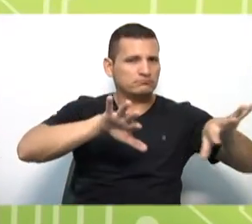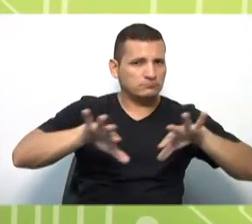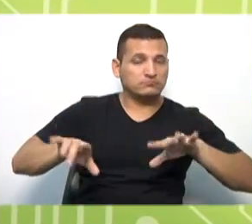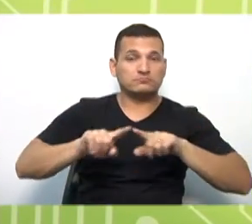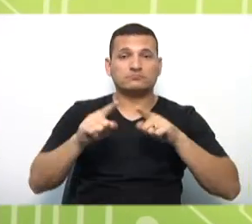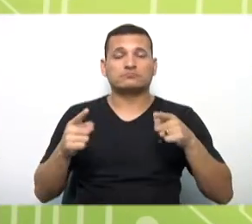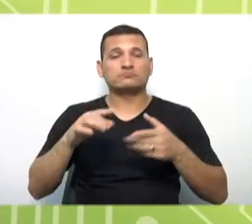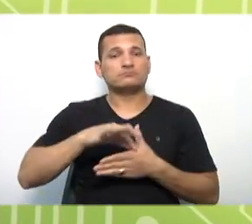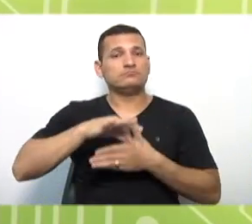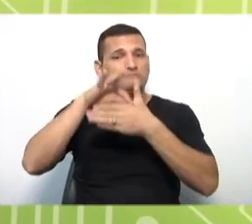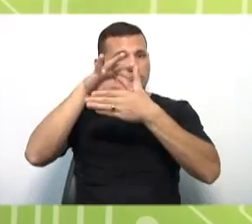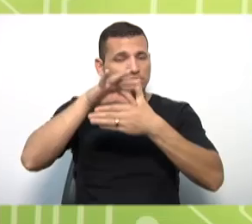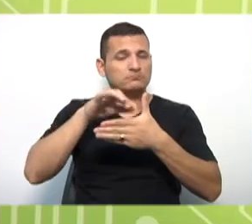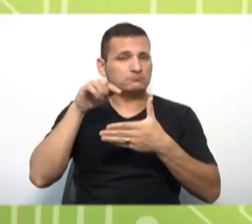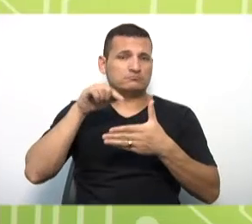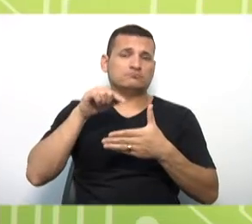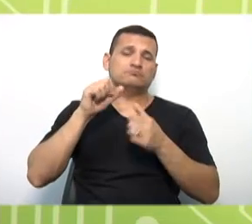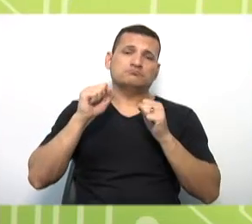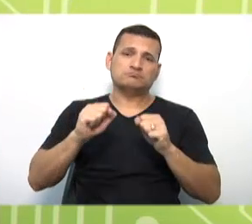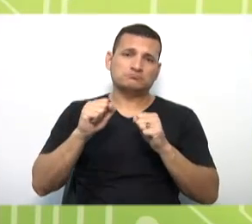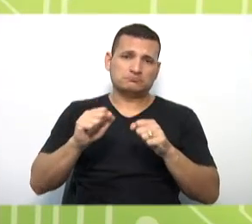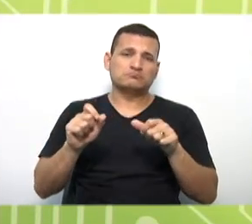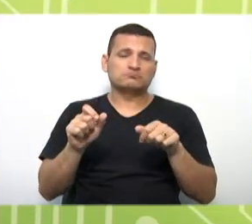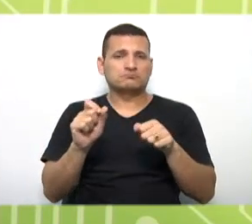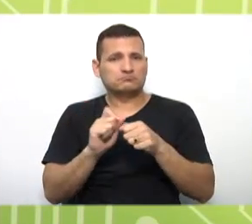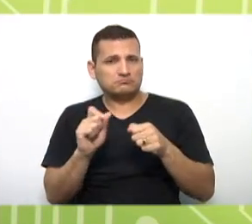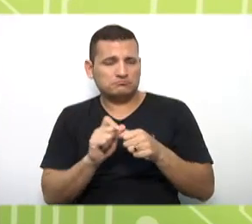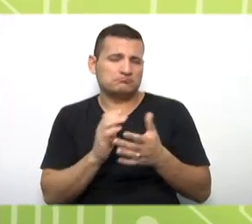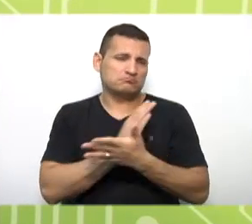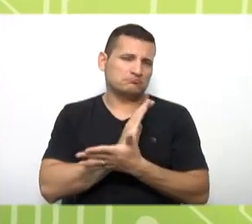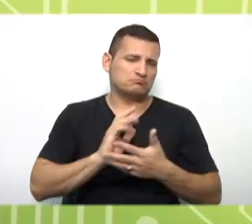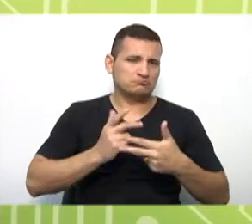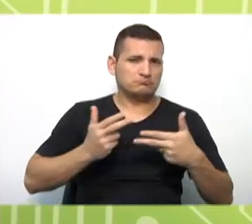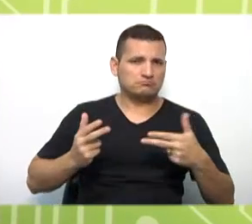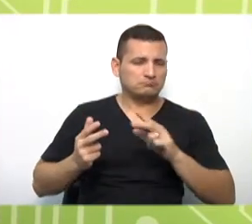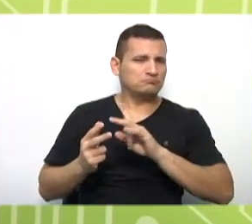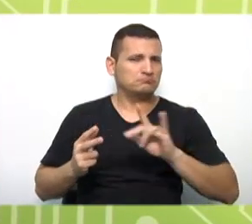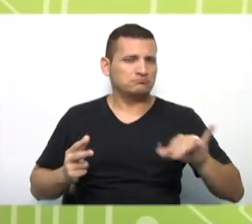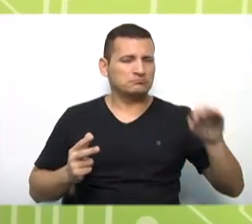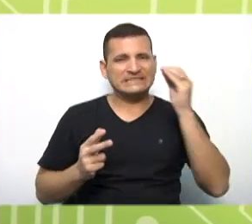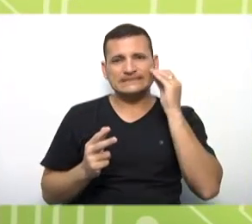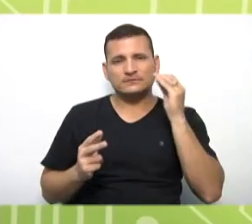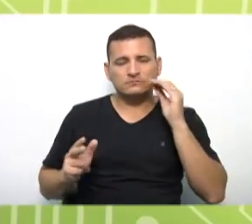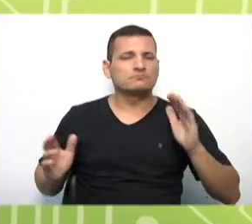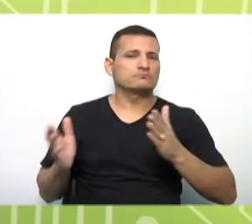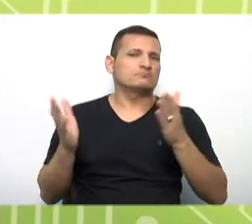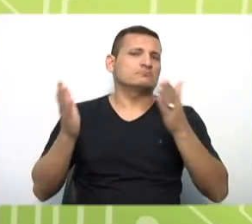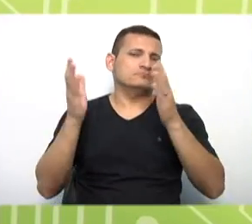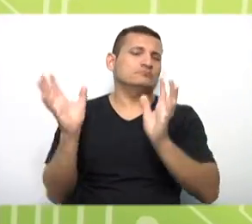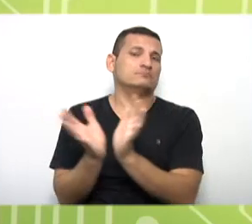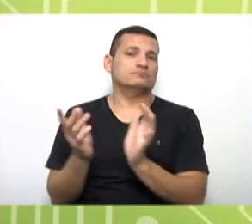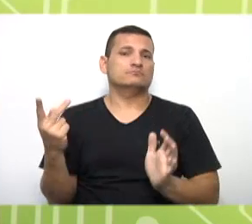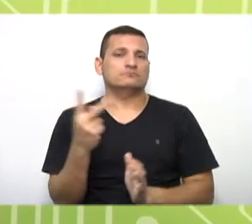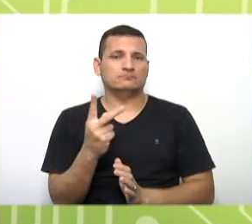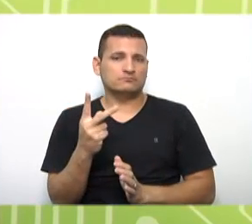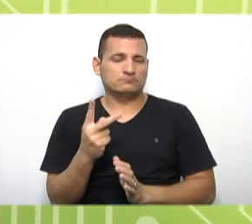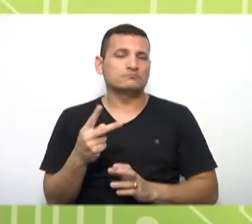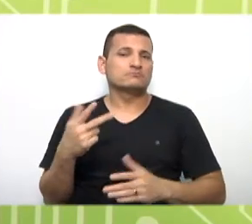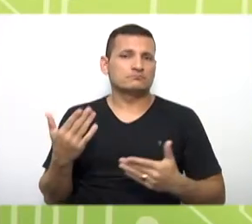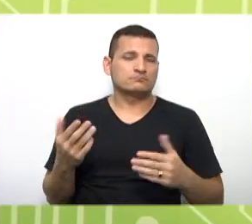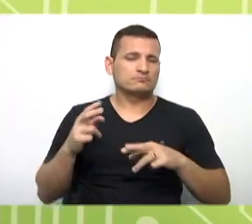líderes, eles podem fazer algumas ações que vai tentar motivar os colaboradores. Então, por